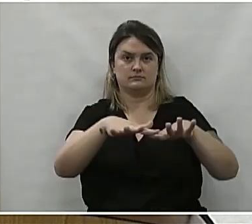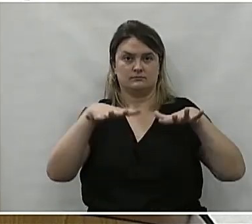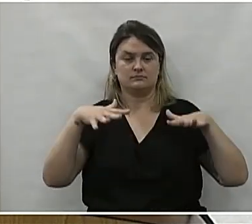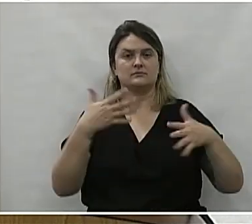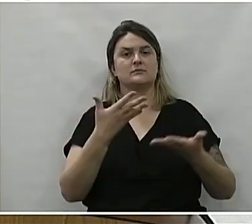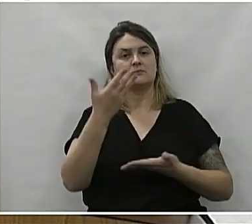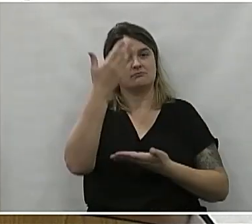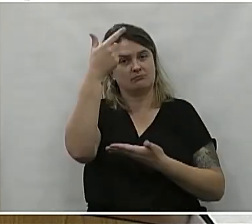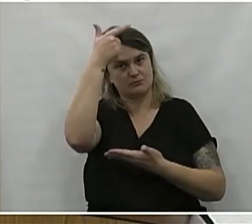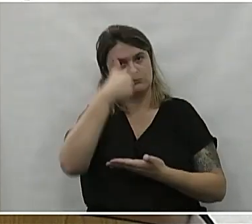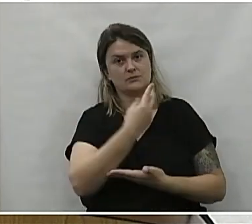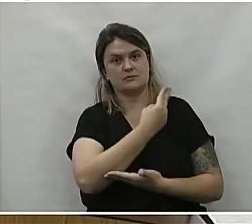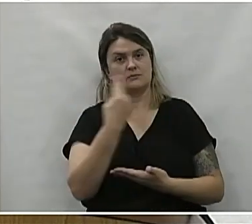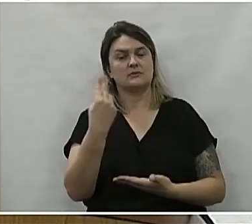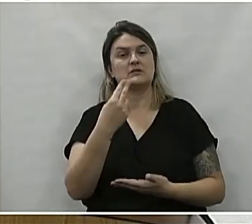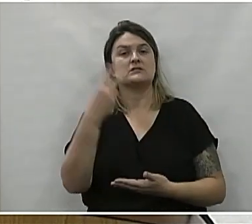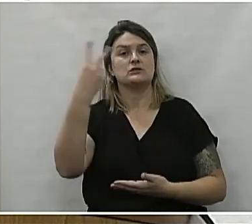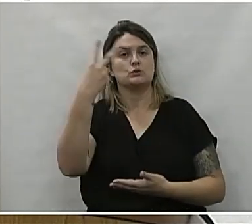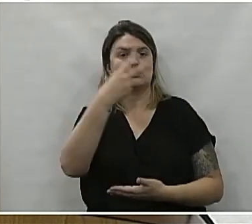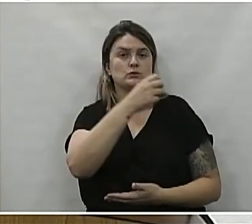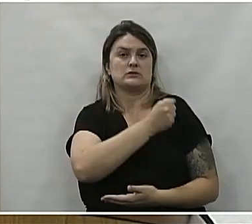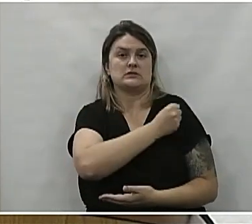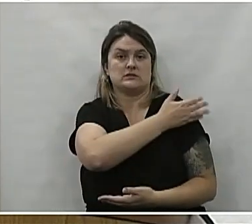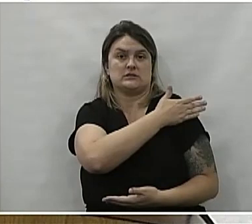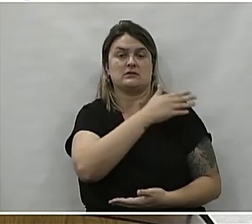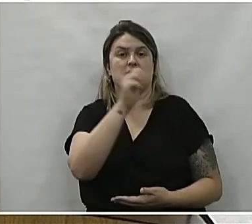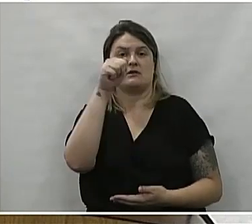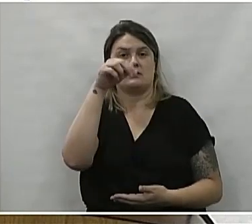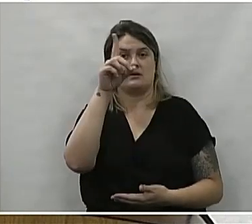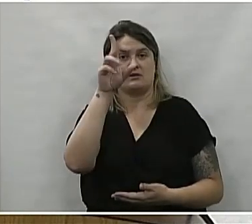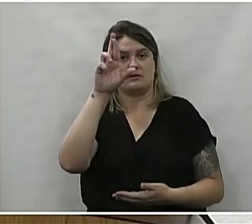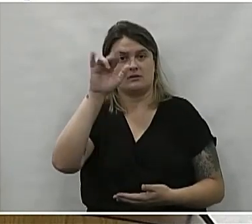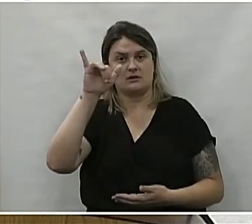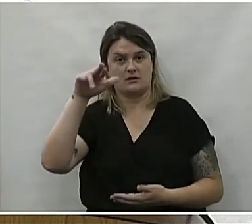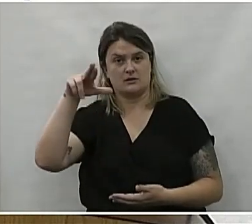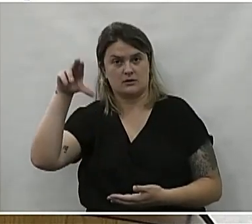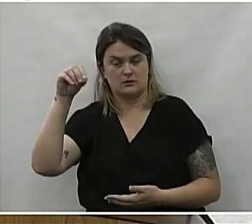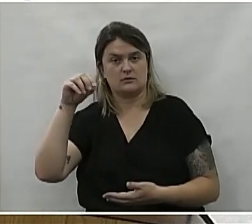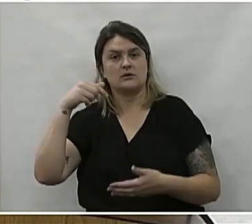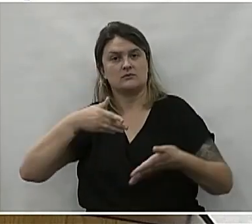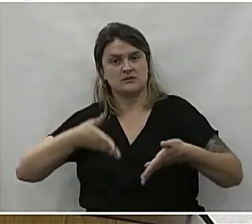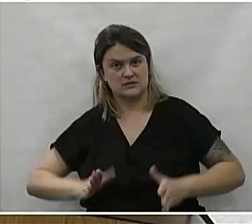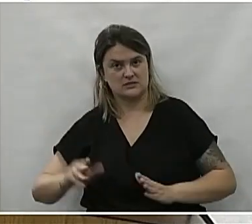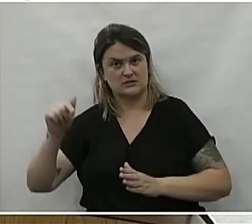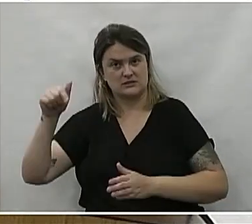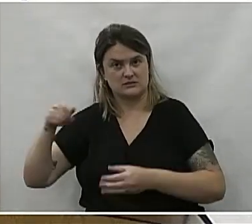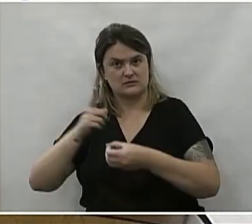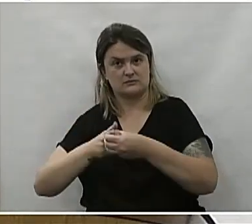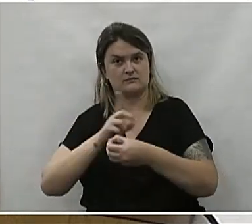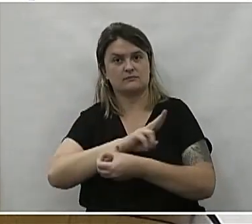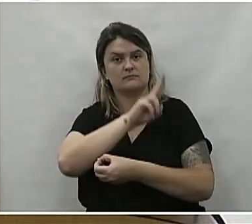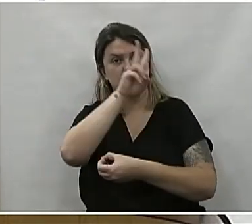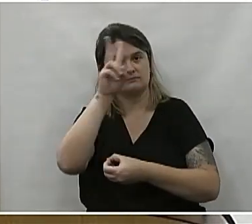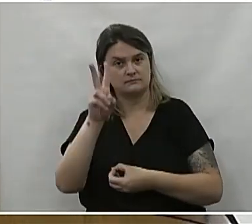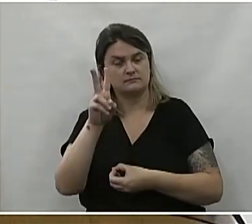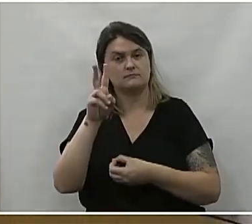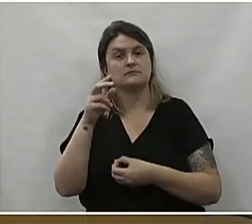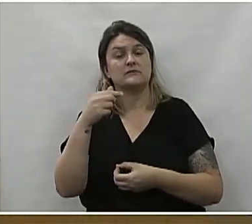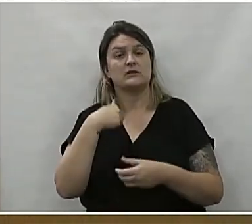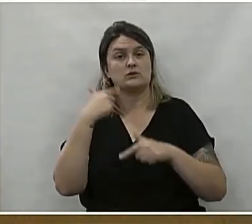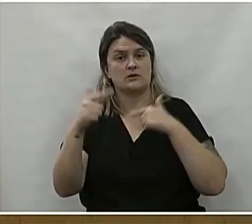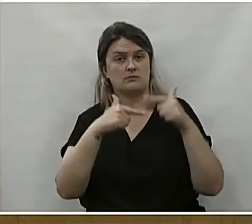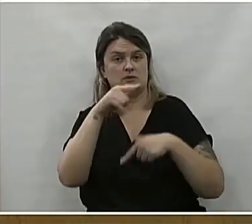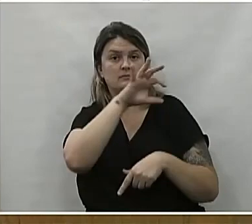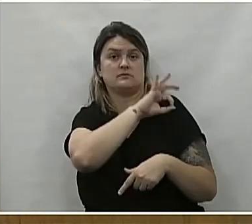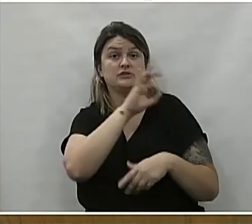De me apresentar Os senhores Eu sou o segundo Sargento Adriano Frankoski Sou natural Aqui do Nando Vitória Estou na polícia